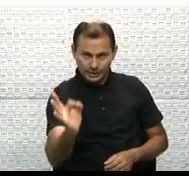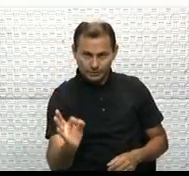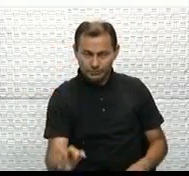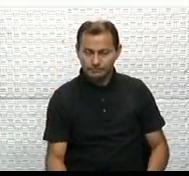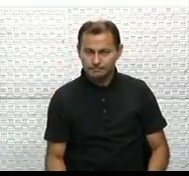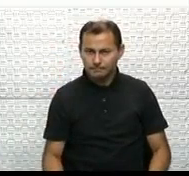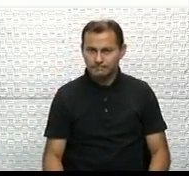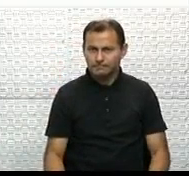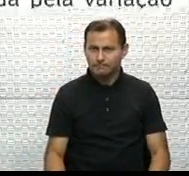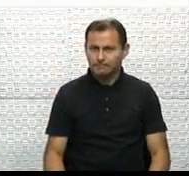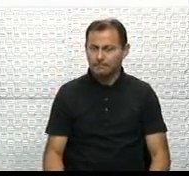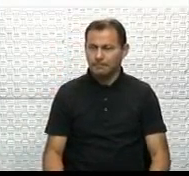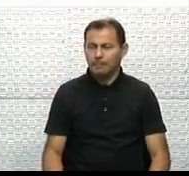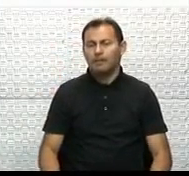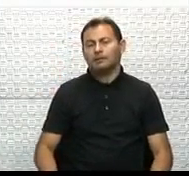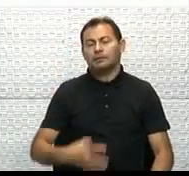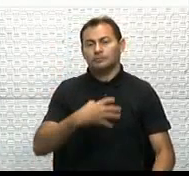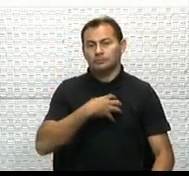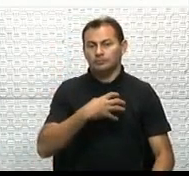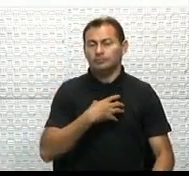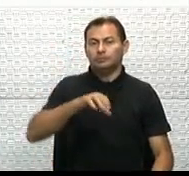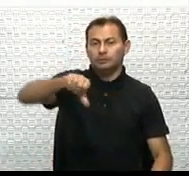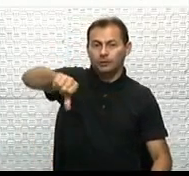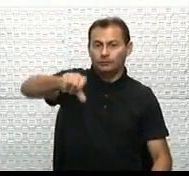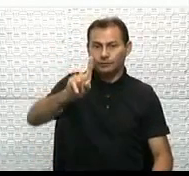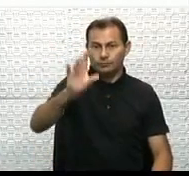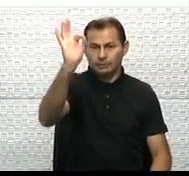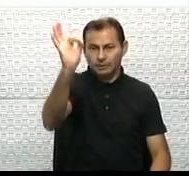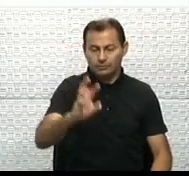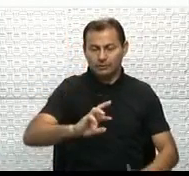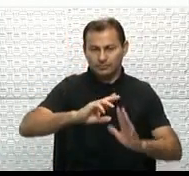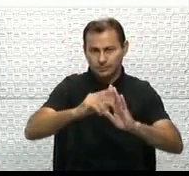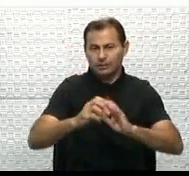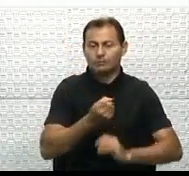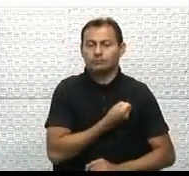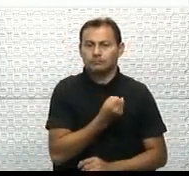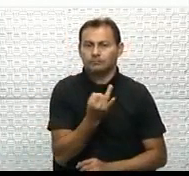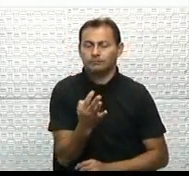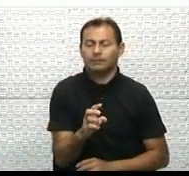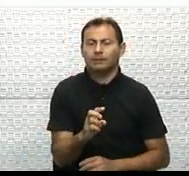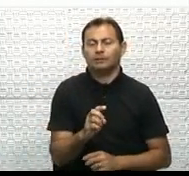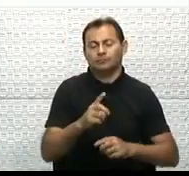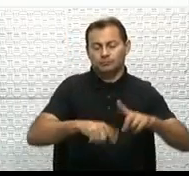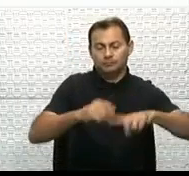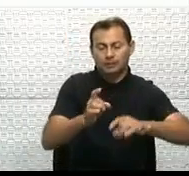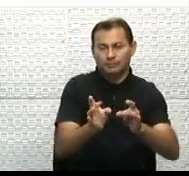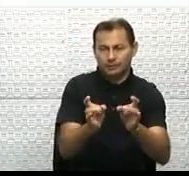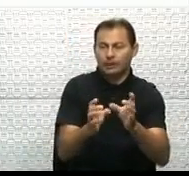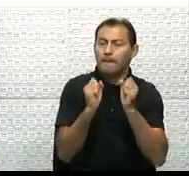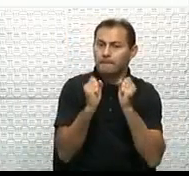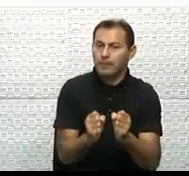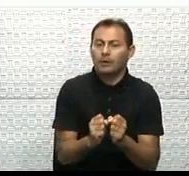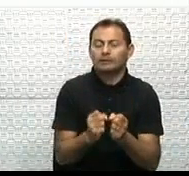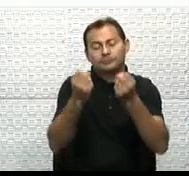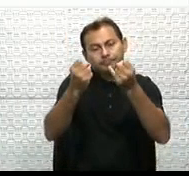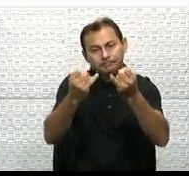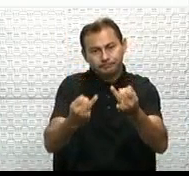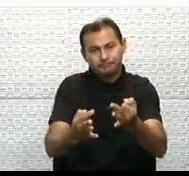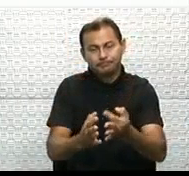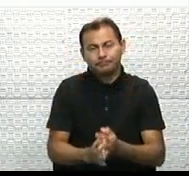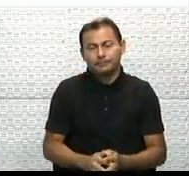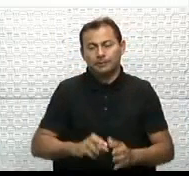91%. Desse modo, 91% da variação da quantidade de unidades vendidas pode ser